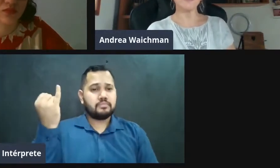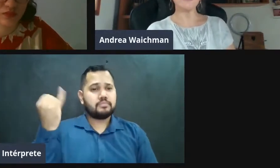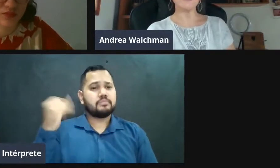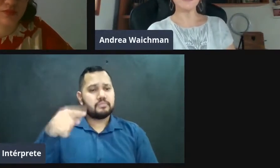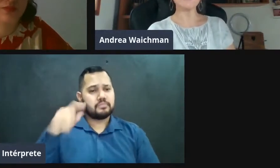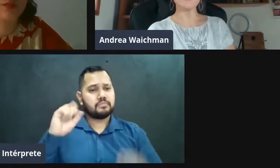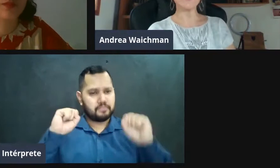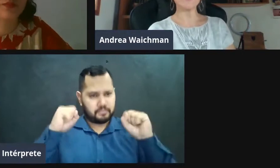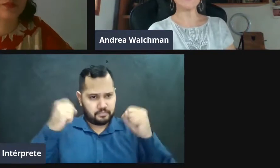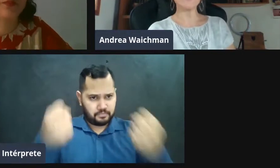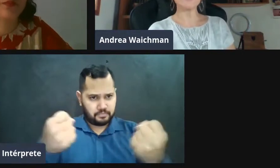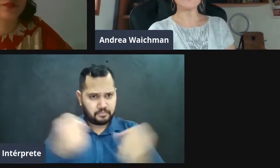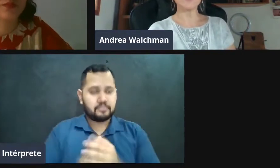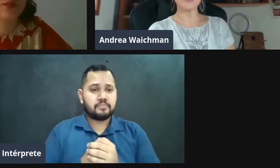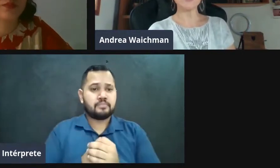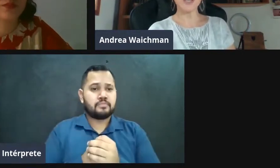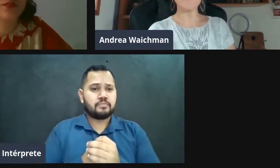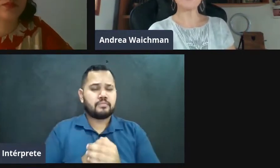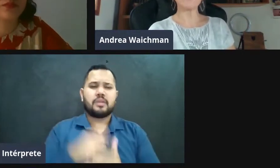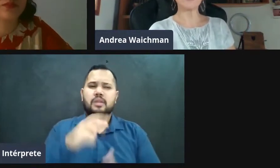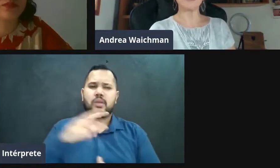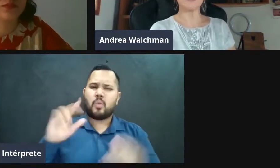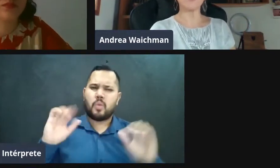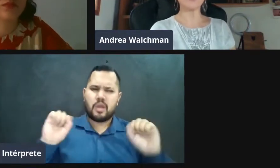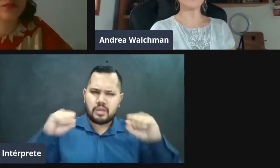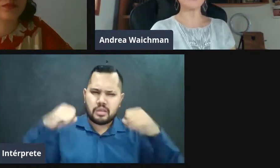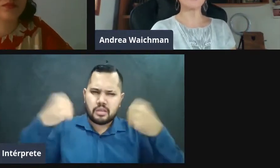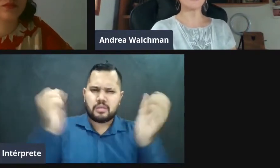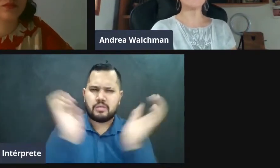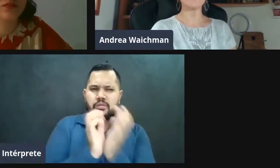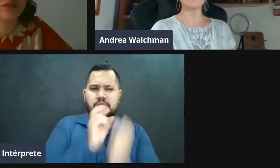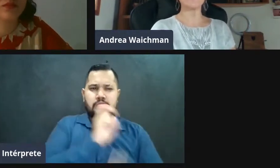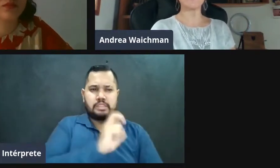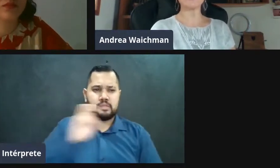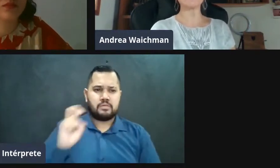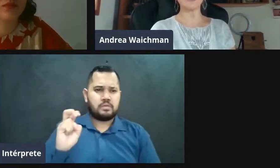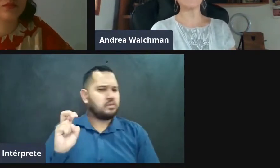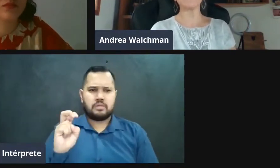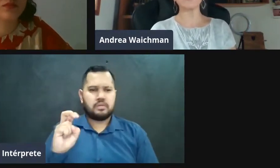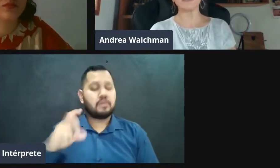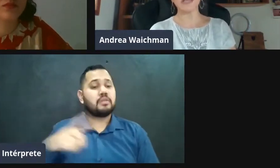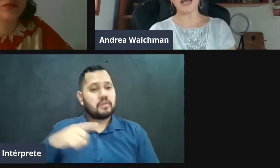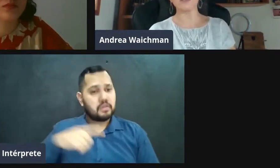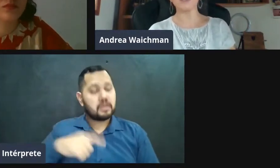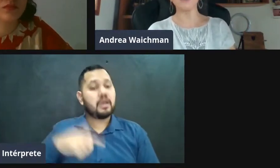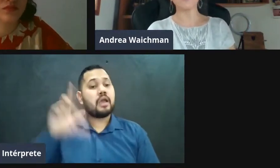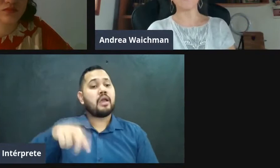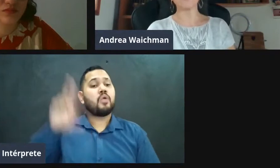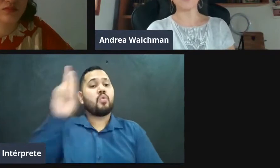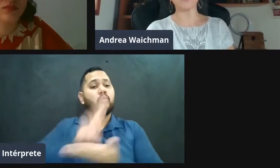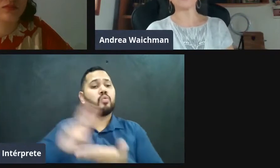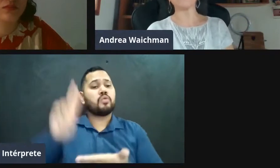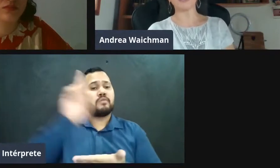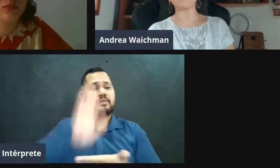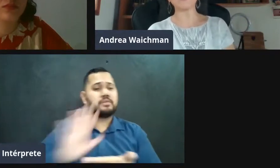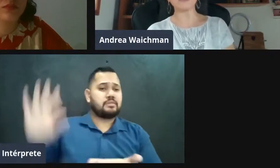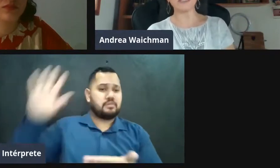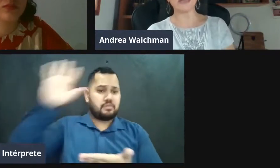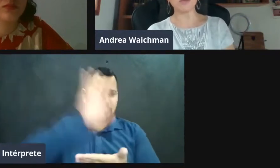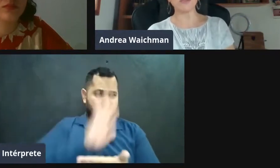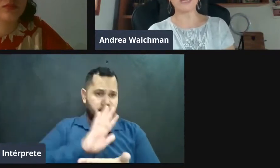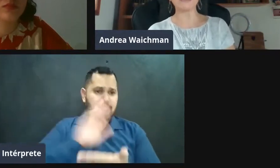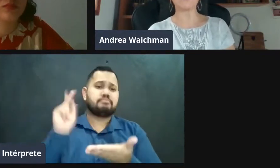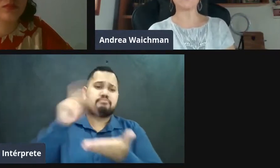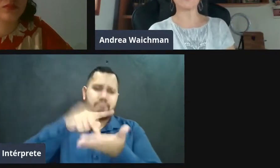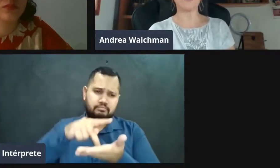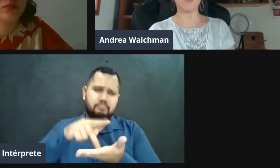defesa. E essa não é uma defesa só da chapa 55, acho que essa tem que ser uma defesa da universidade como um todo. De fato, você